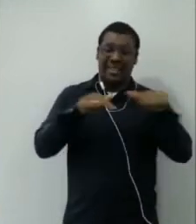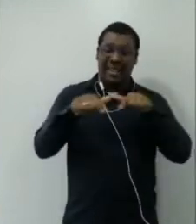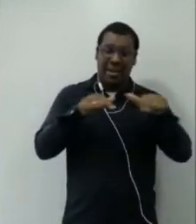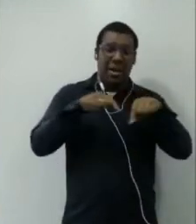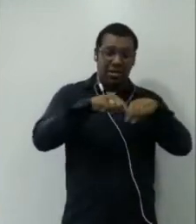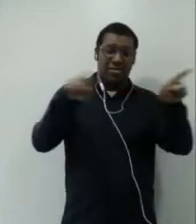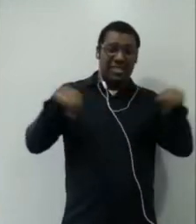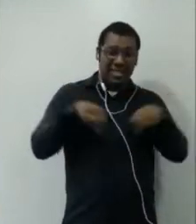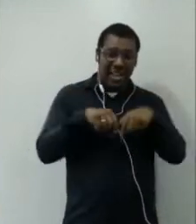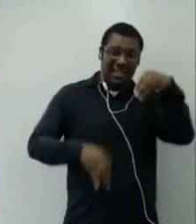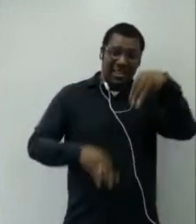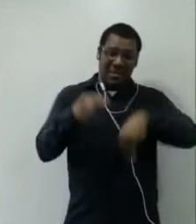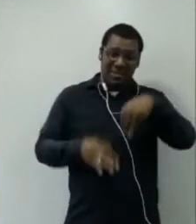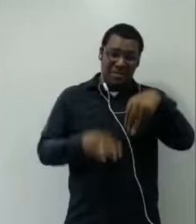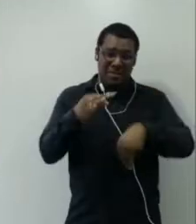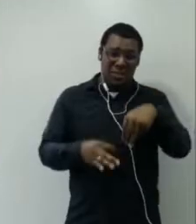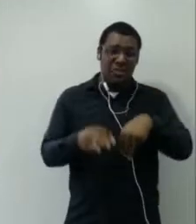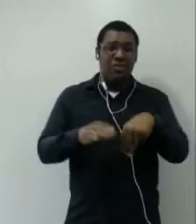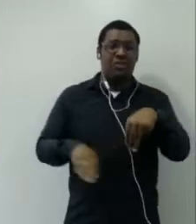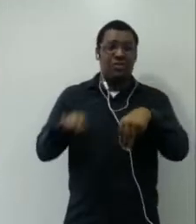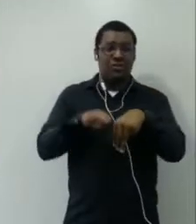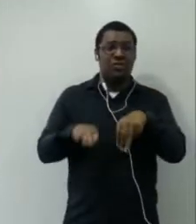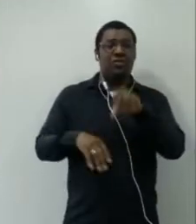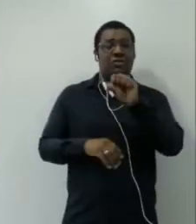aqui nessa sessão.